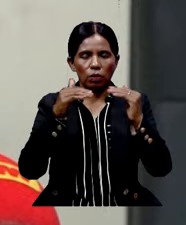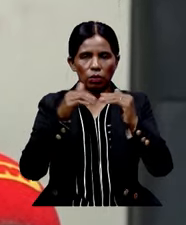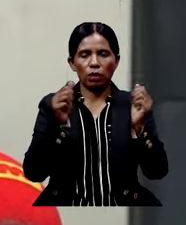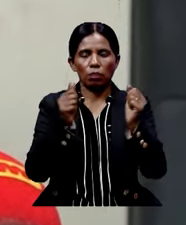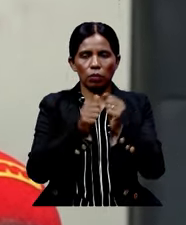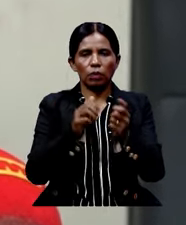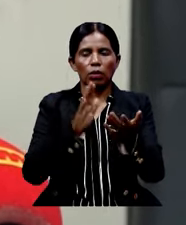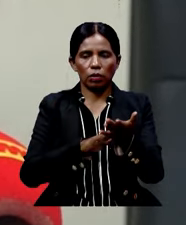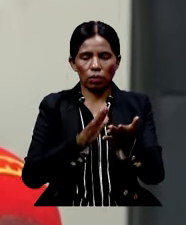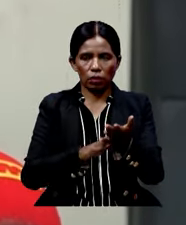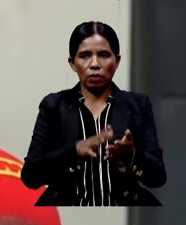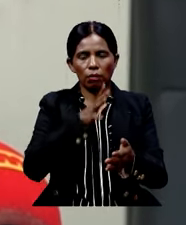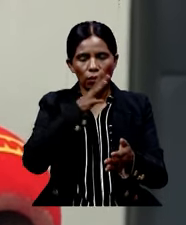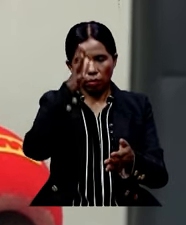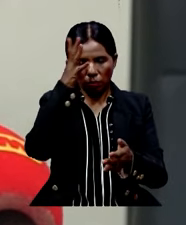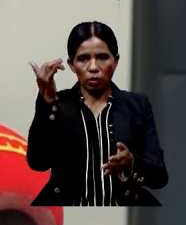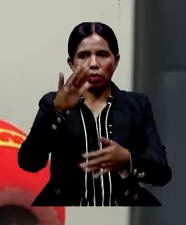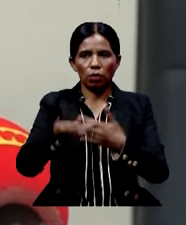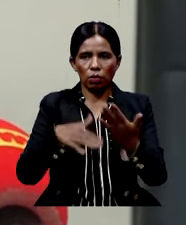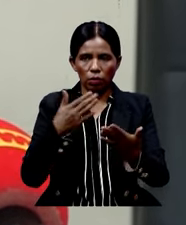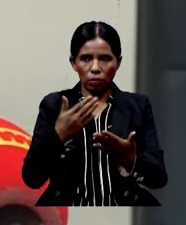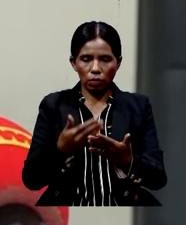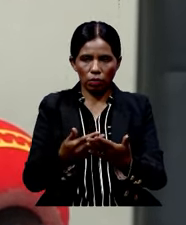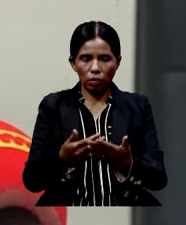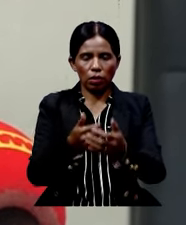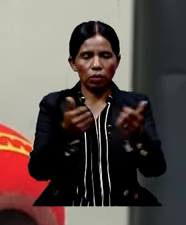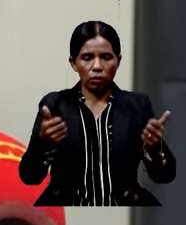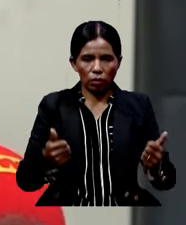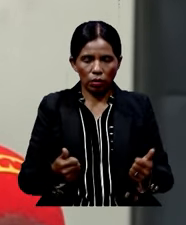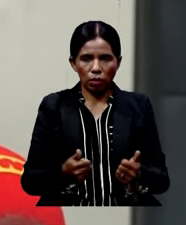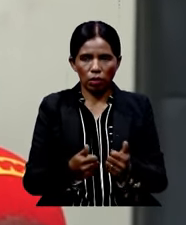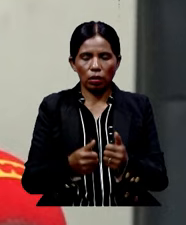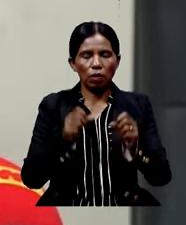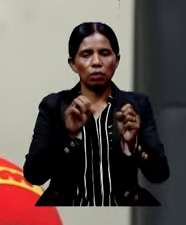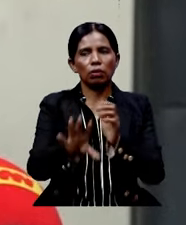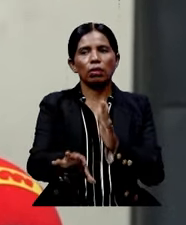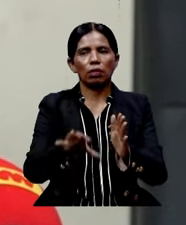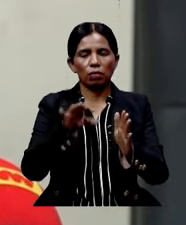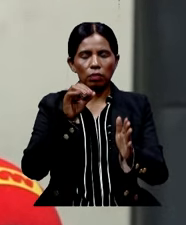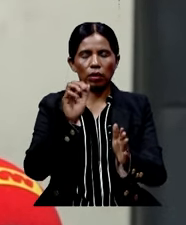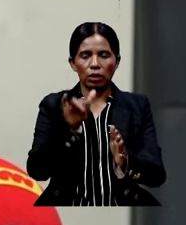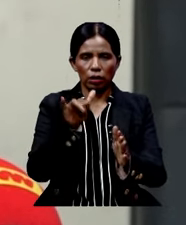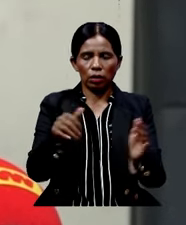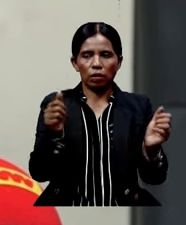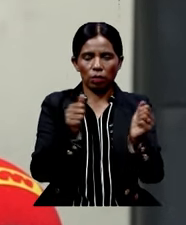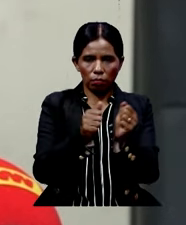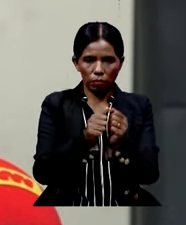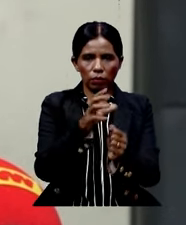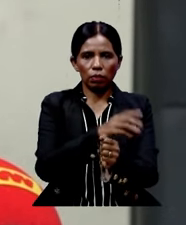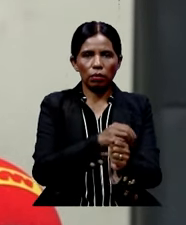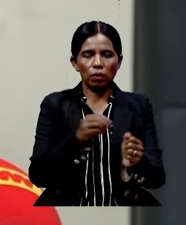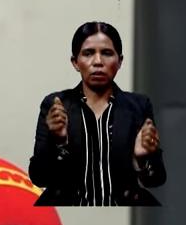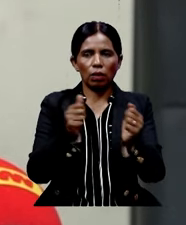eskola huinan aman o asesion dos pais hudi hetan akordu mutuo